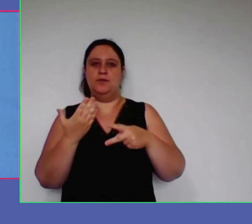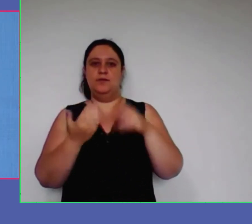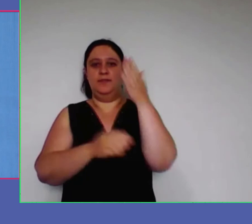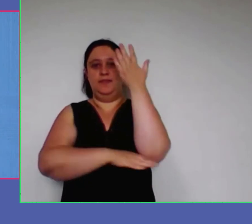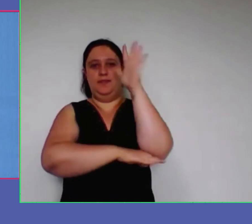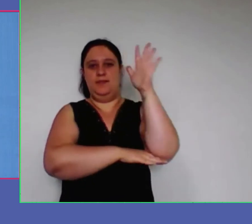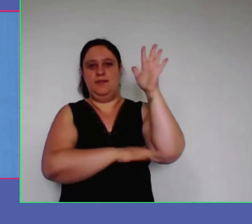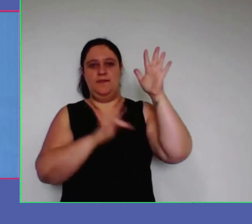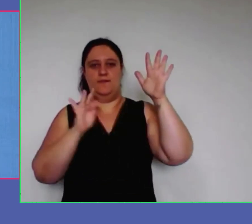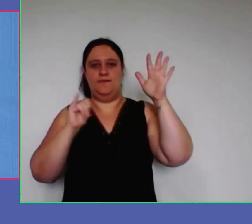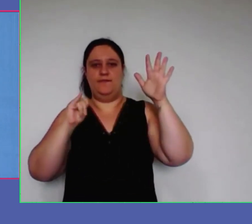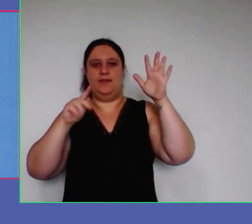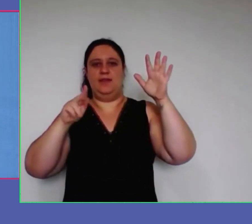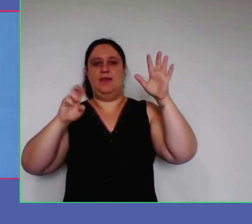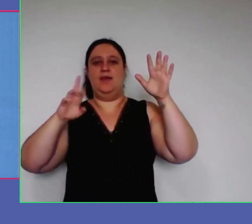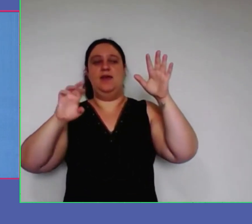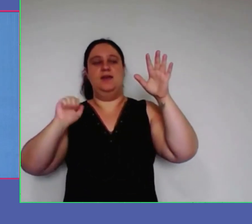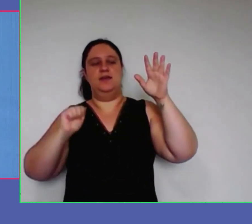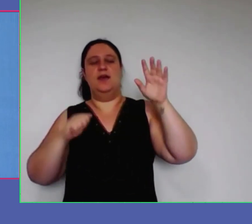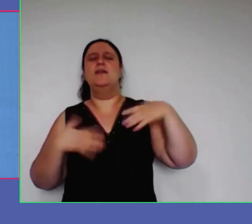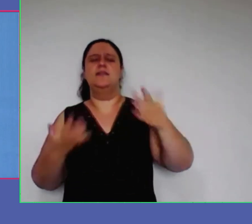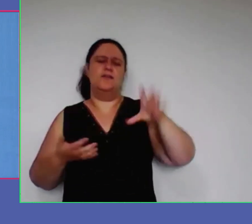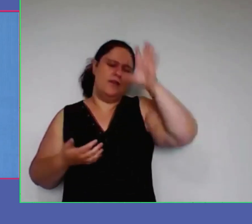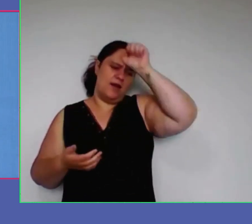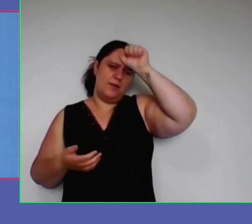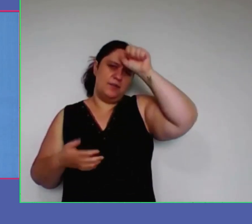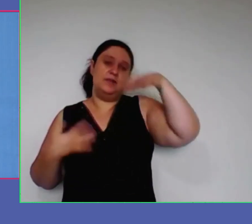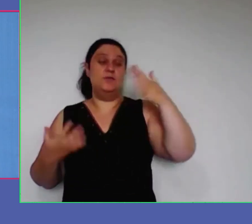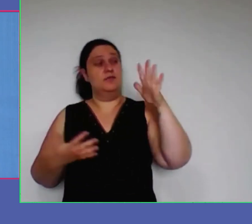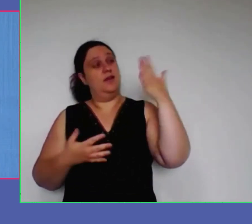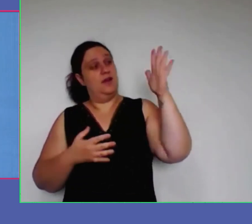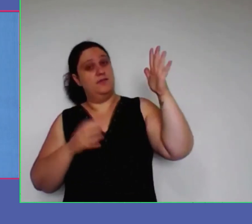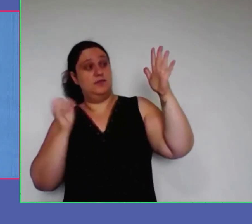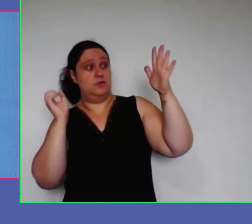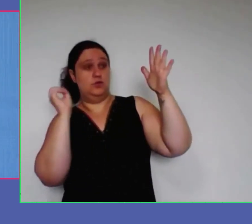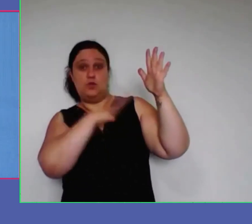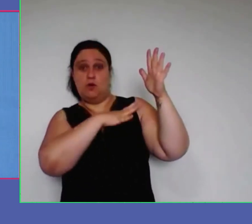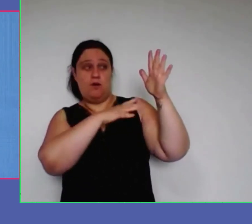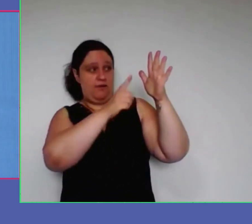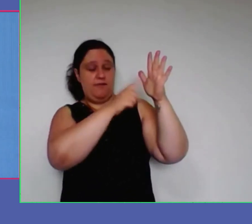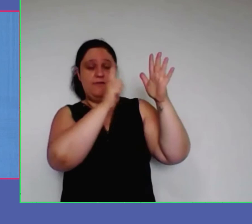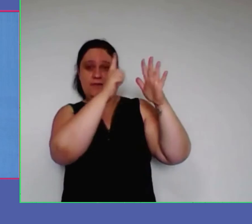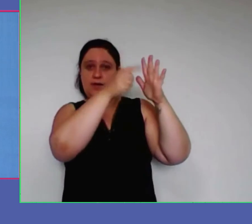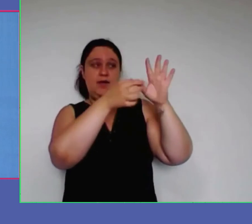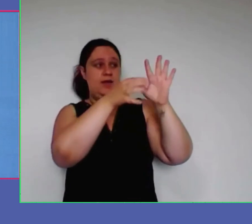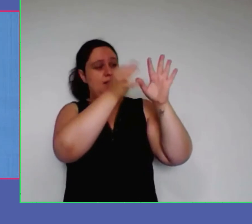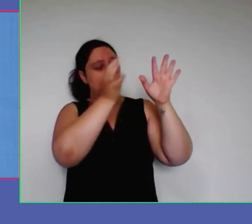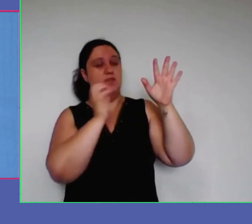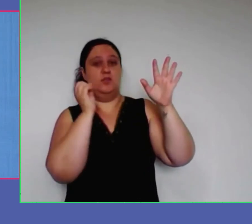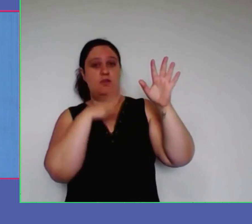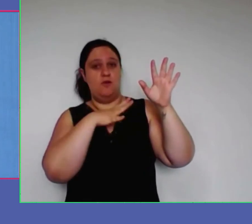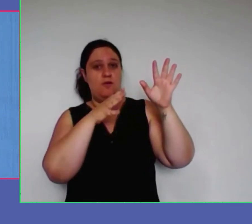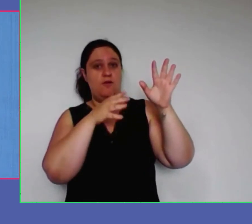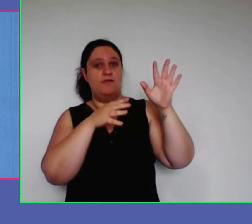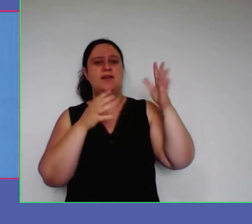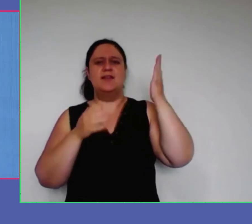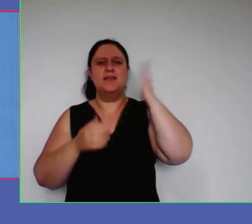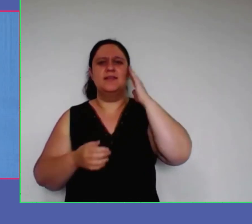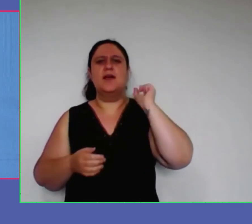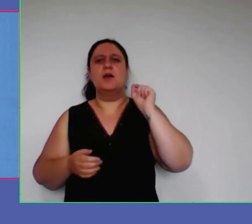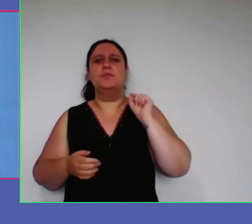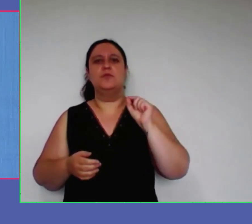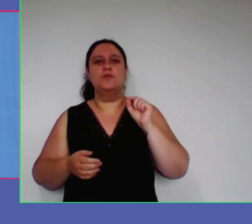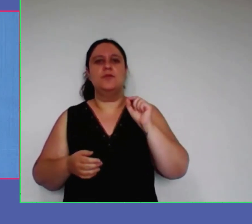quando já os seus ramos se renovam e as folhas brotam, sabeis que está próximo o verão.